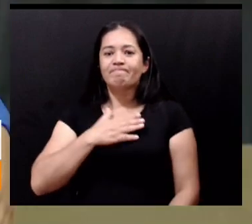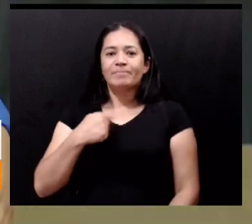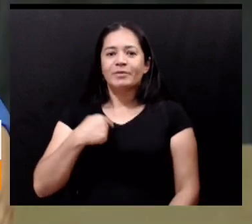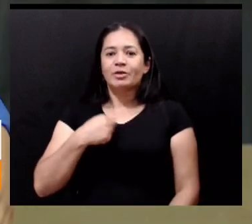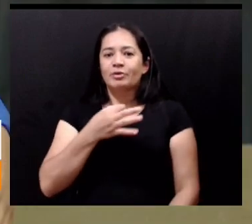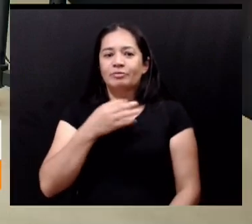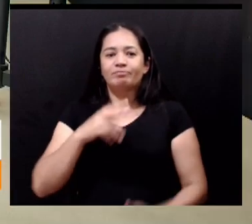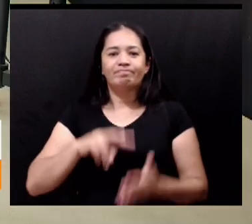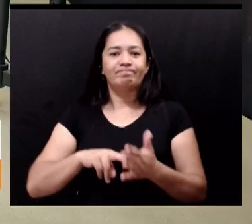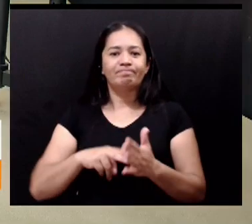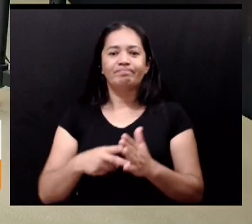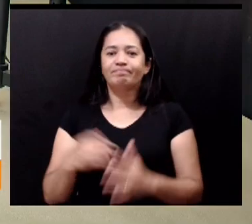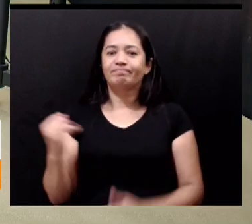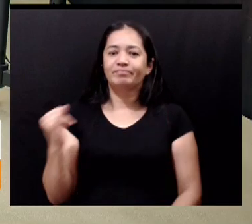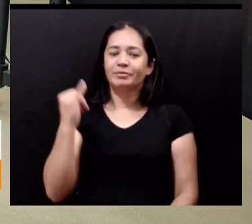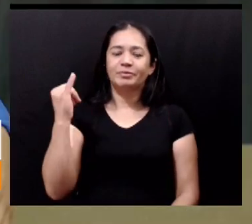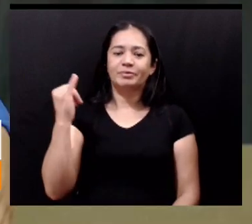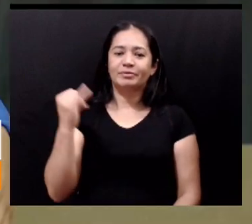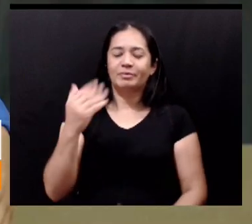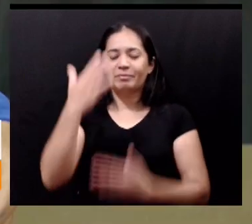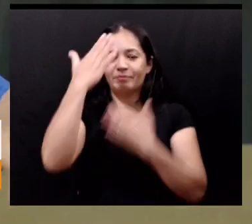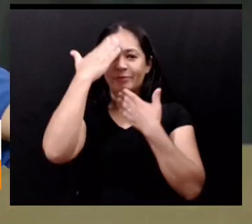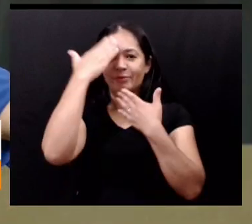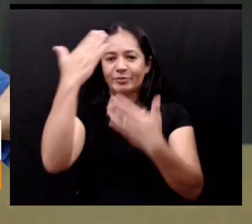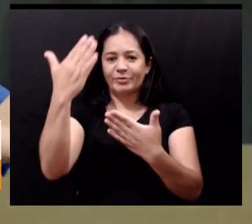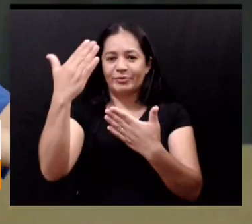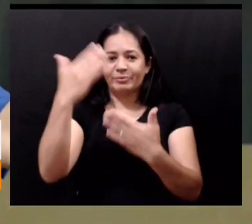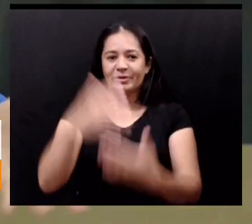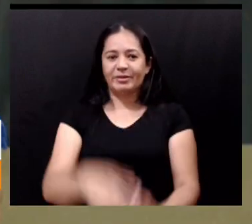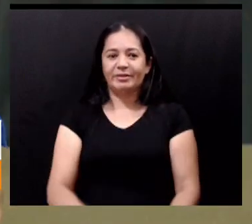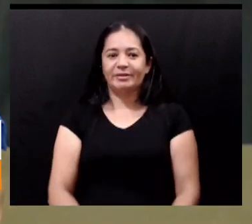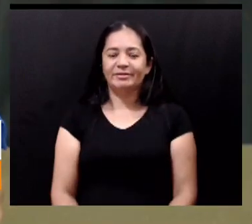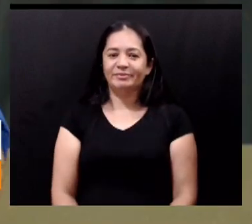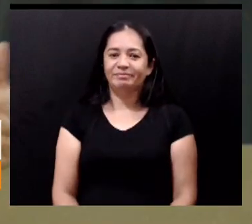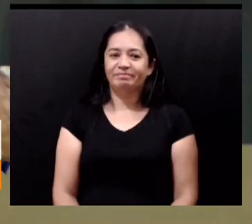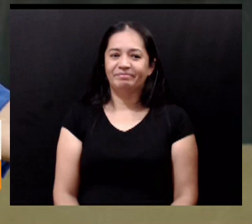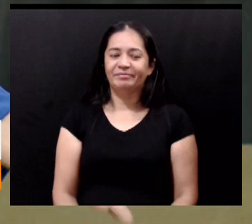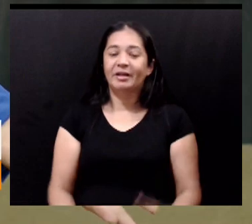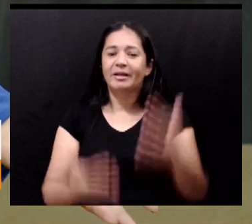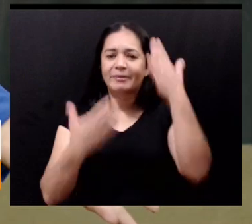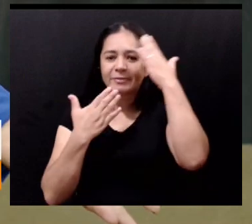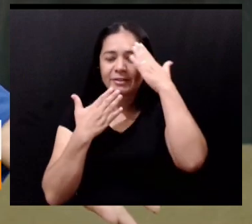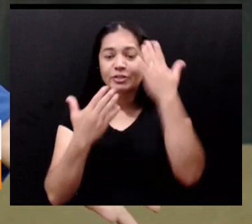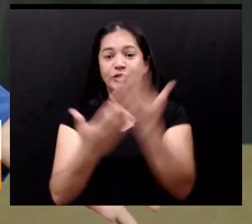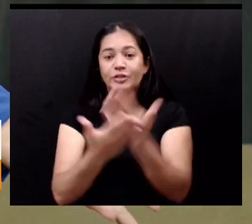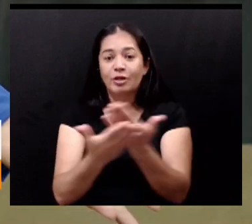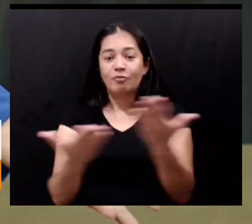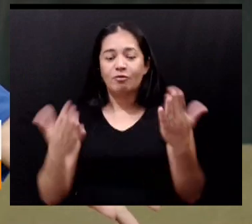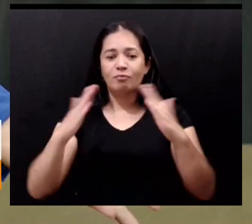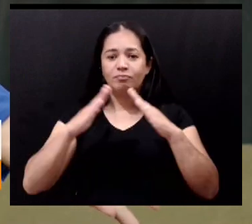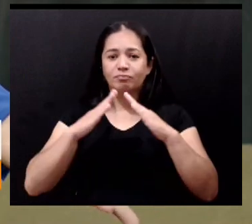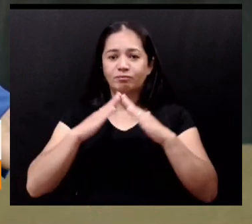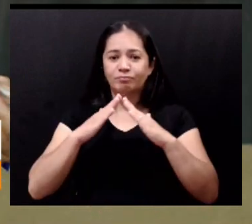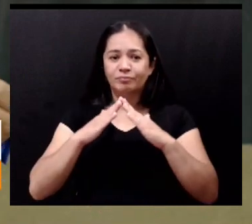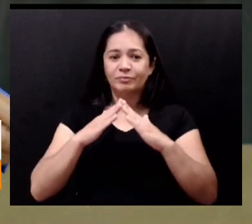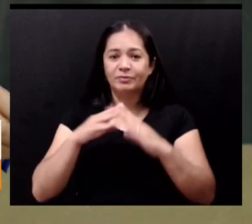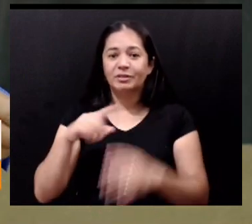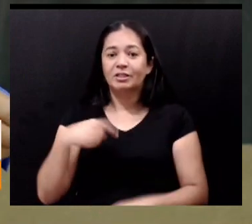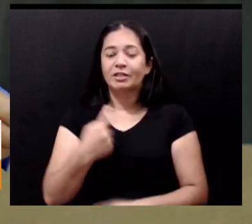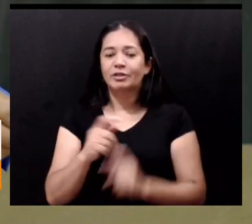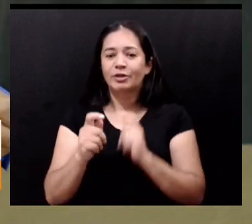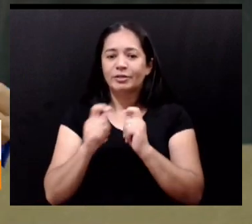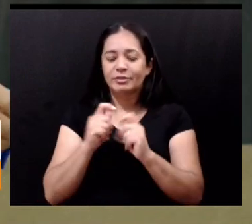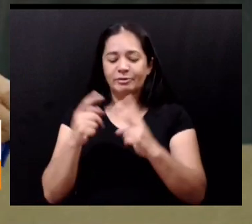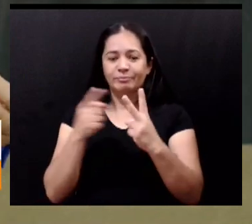Então, muito obrigada, gratidão. Gratidão a você de casa, gratidão às nossas entrevistadas e